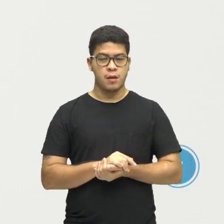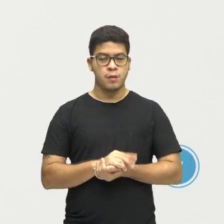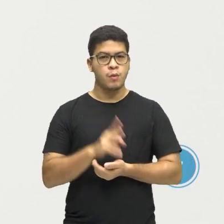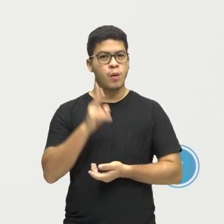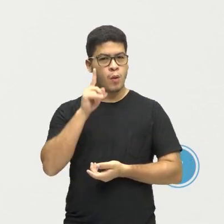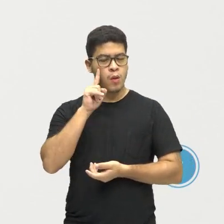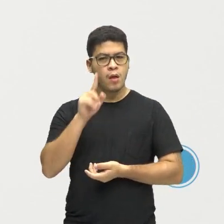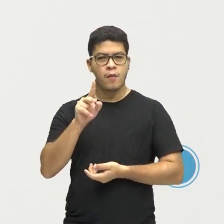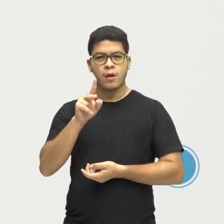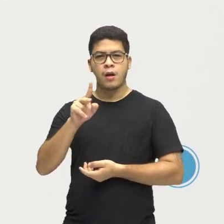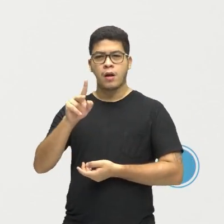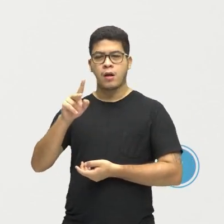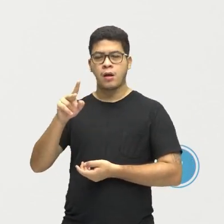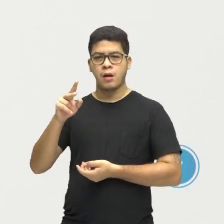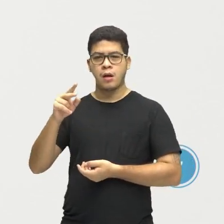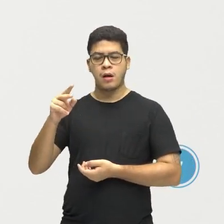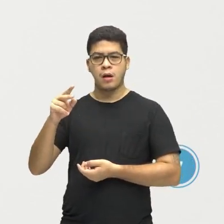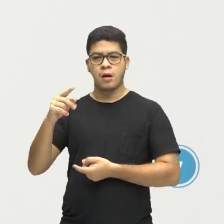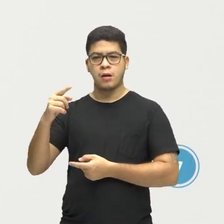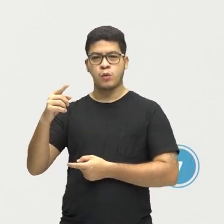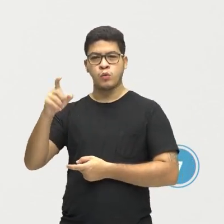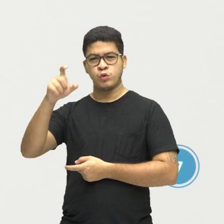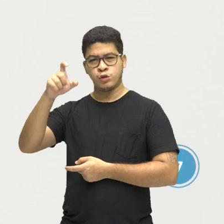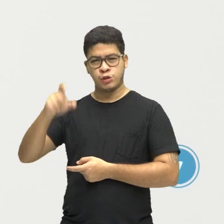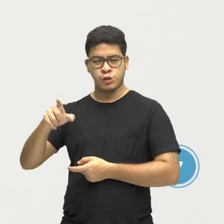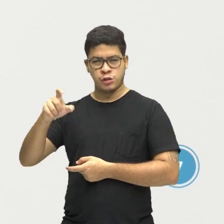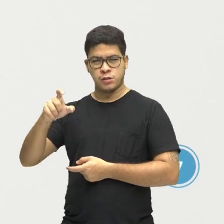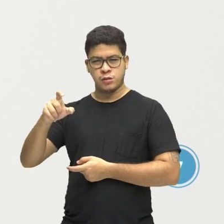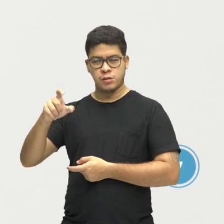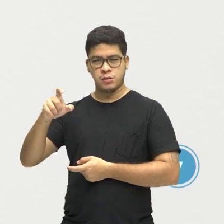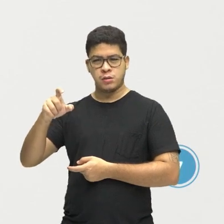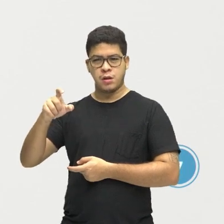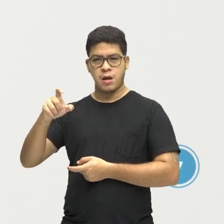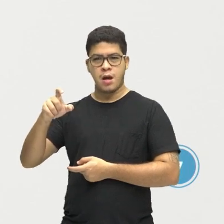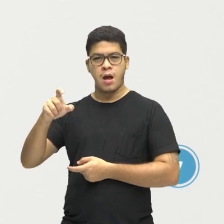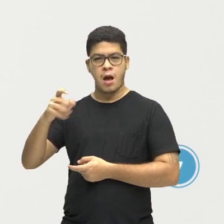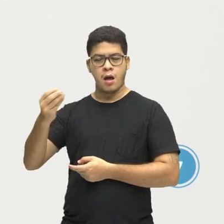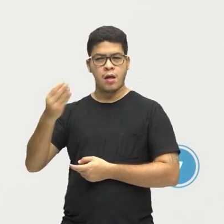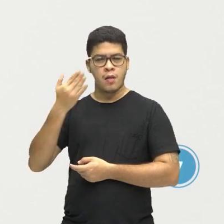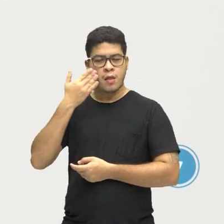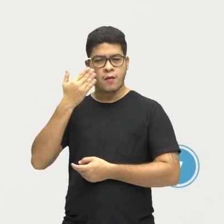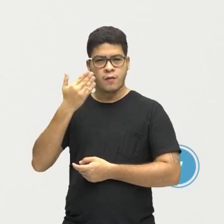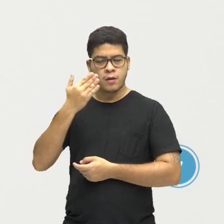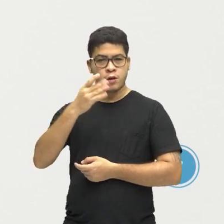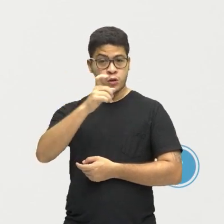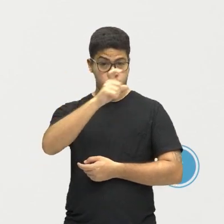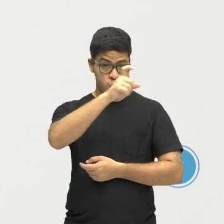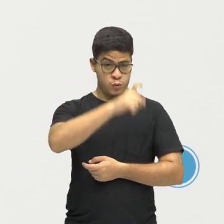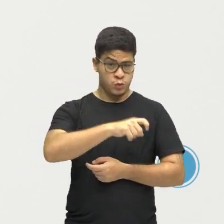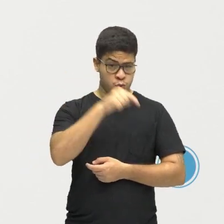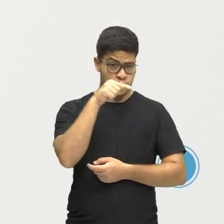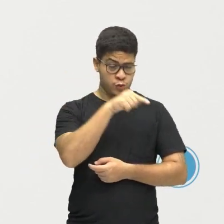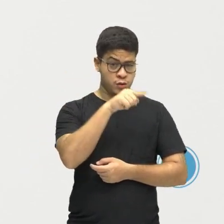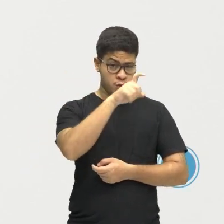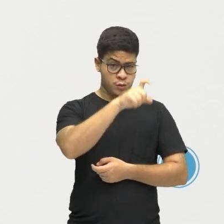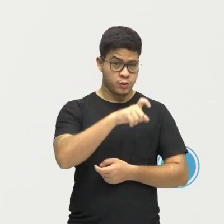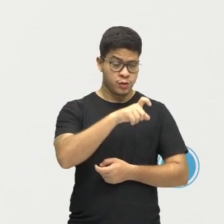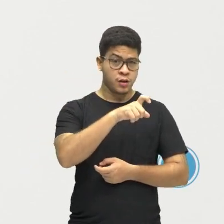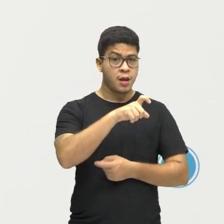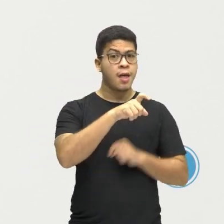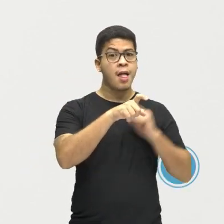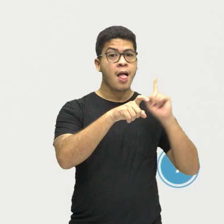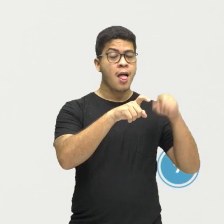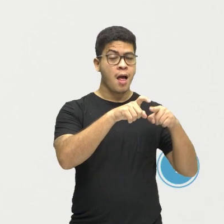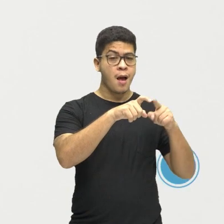positivo. Observem também que ele está à direita do sinal de igualdade. Está aqui o sinal de igualdade, ó. Ele está